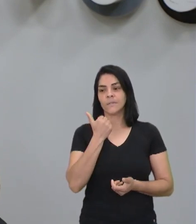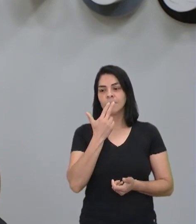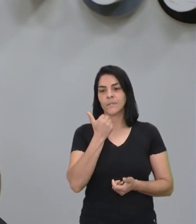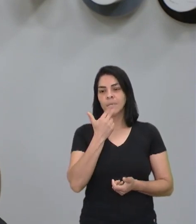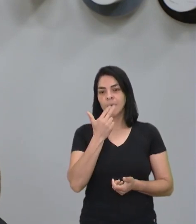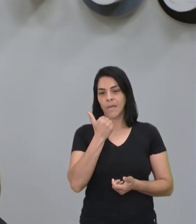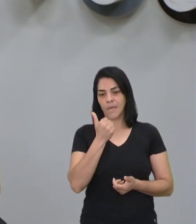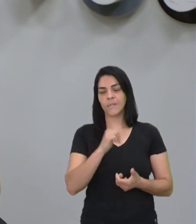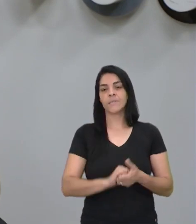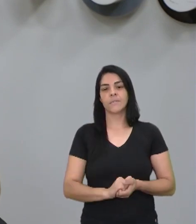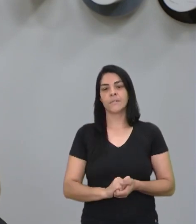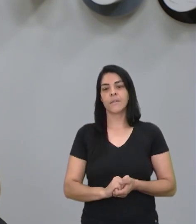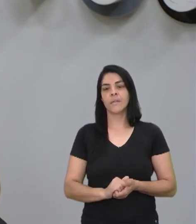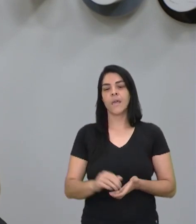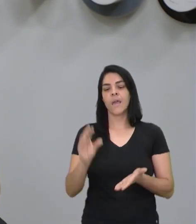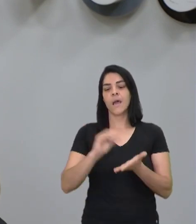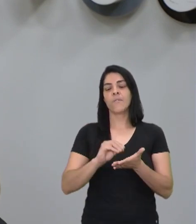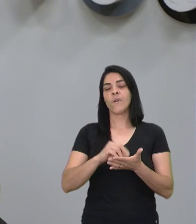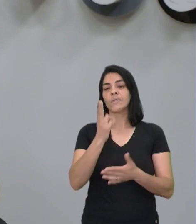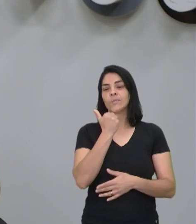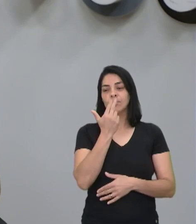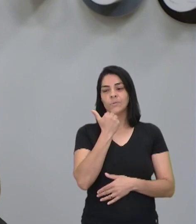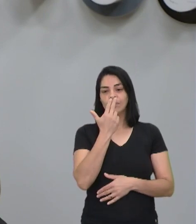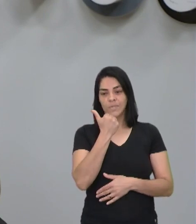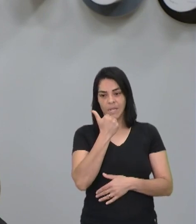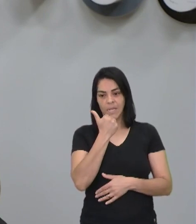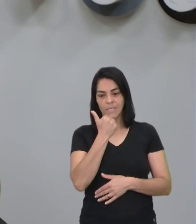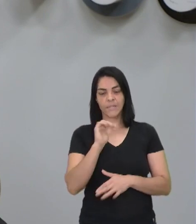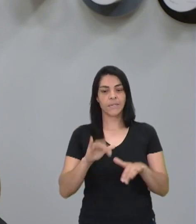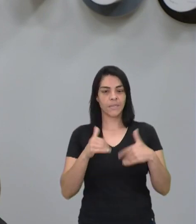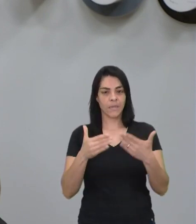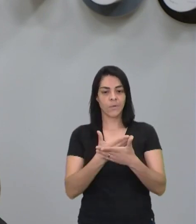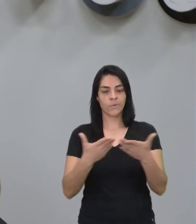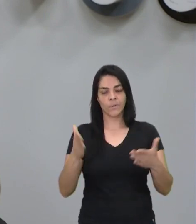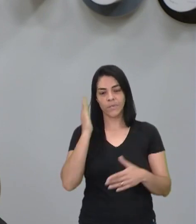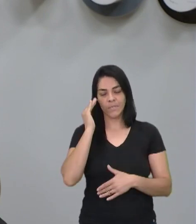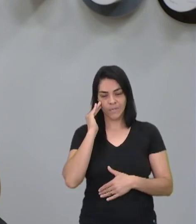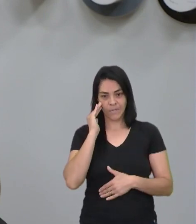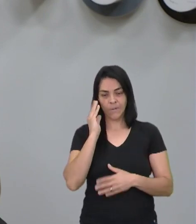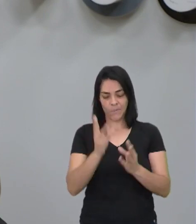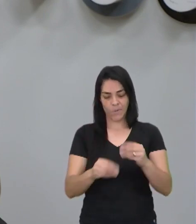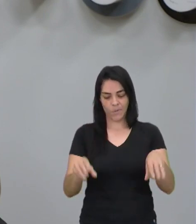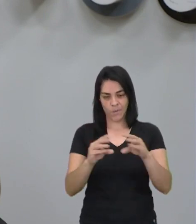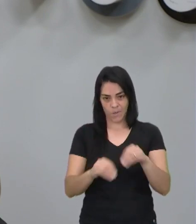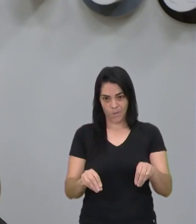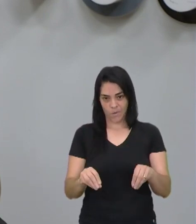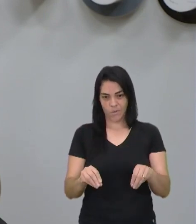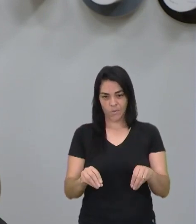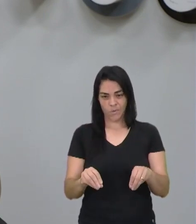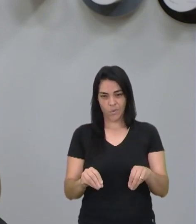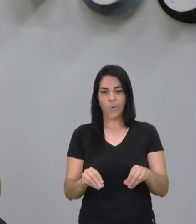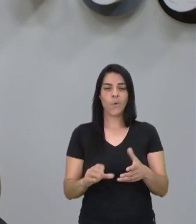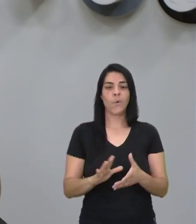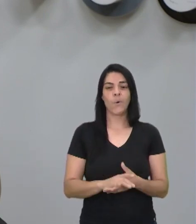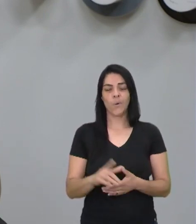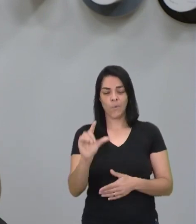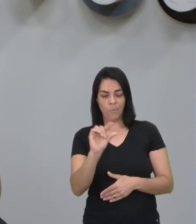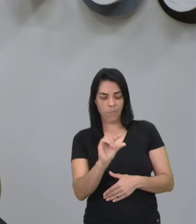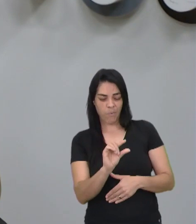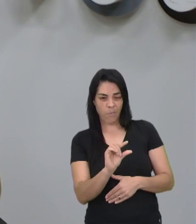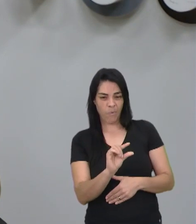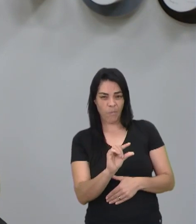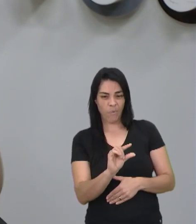da ausência desses nutrientes também, né? Então, a gente já sabe que um solo está pouco conservado ou está defasado